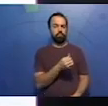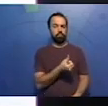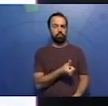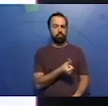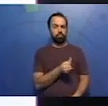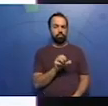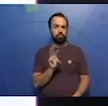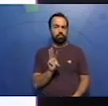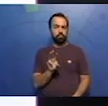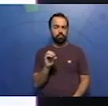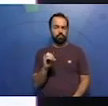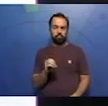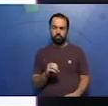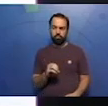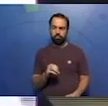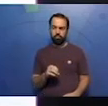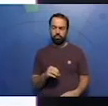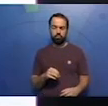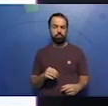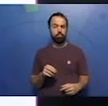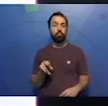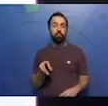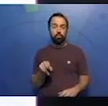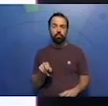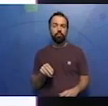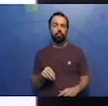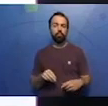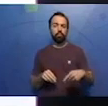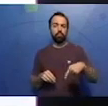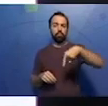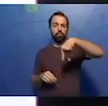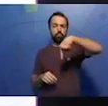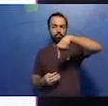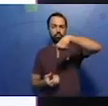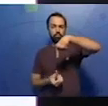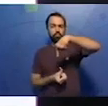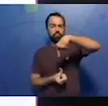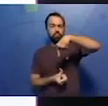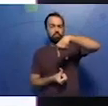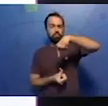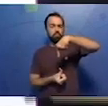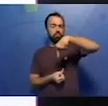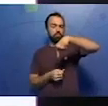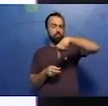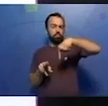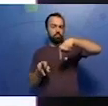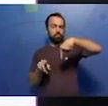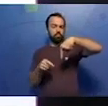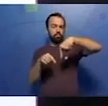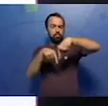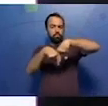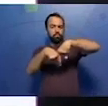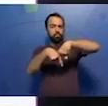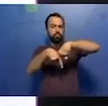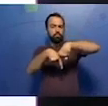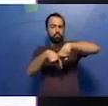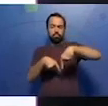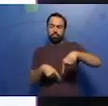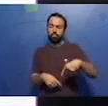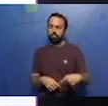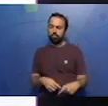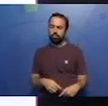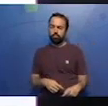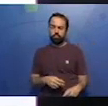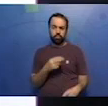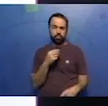6h30. O que aconteceu? O mesmo caso, os ponteiros, eles coincidem. Então, aí na sua casa você pode utilizar